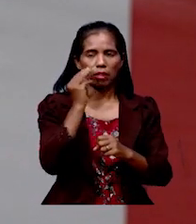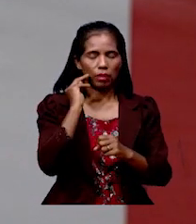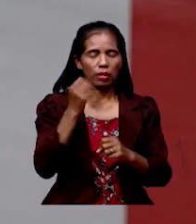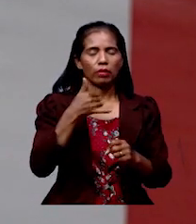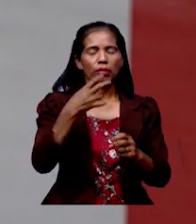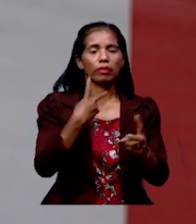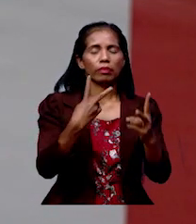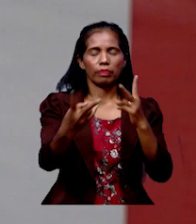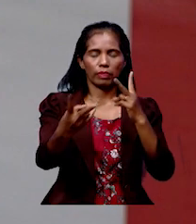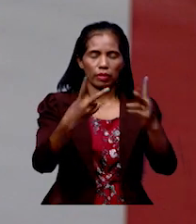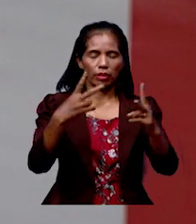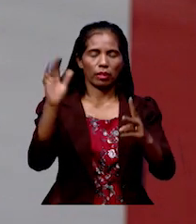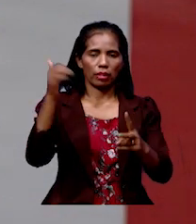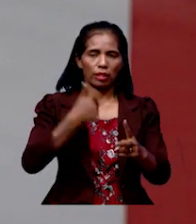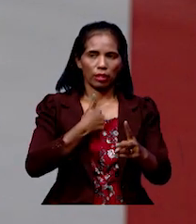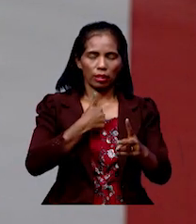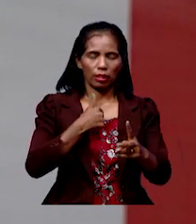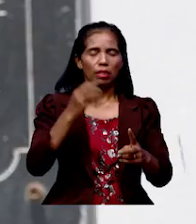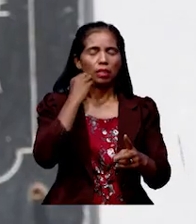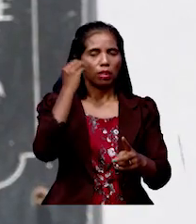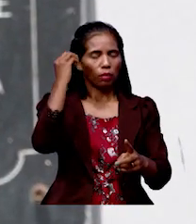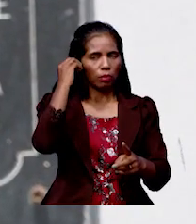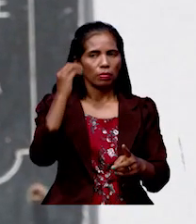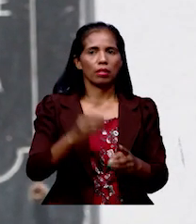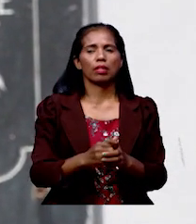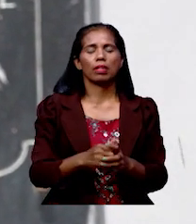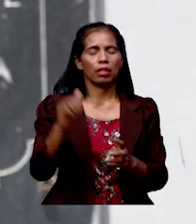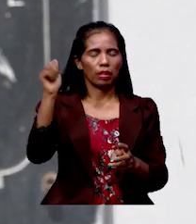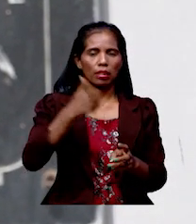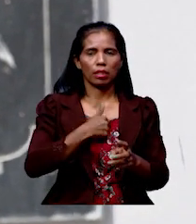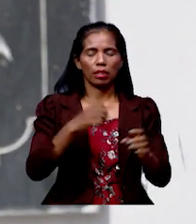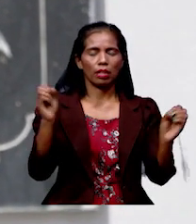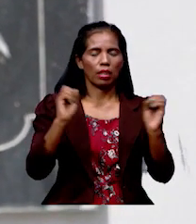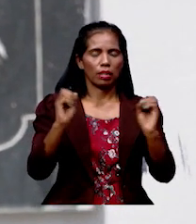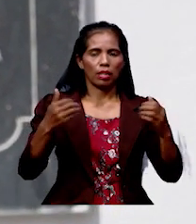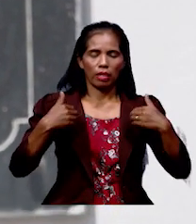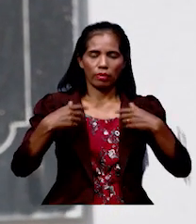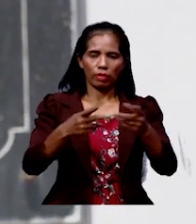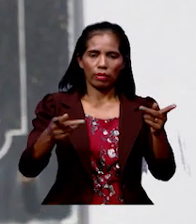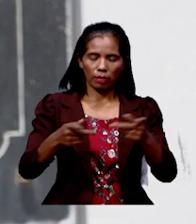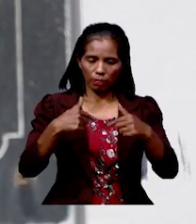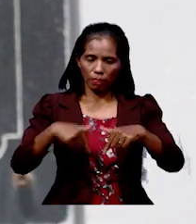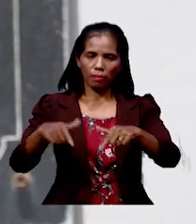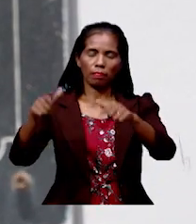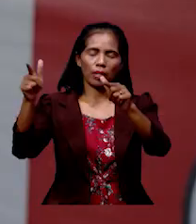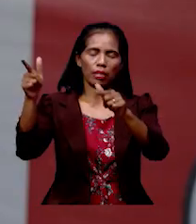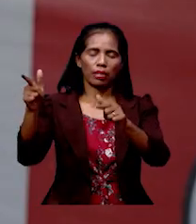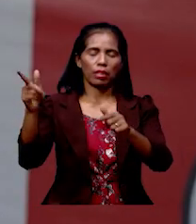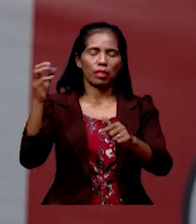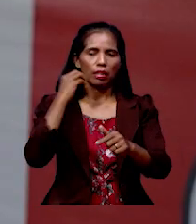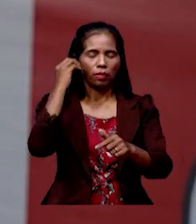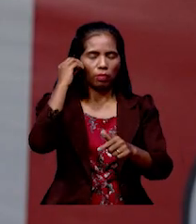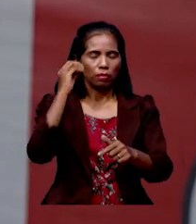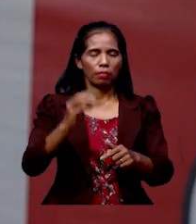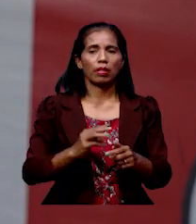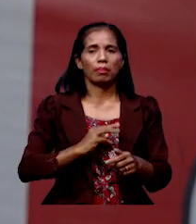candidato Leran Antimur, e a minha residência Farol Dili, candidato refere, Laiaona Fatin, também para a todos e a Metinaru. O cara